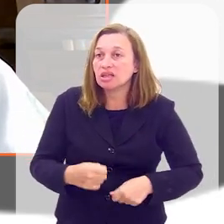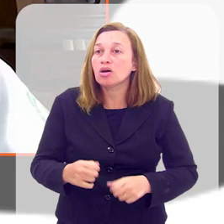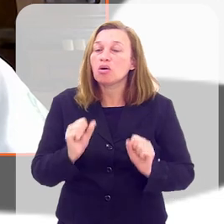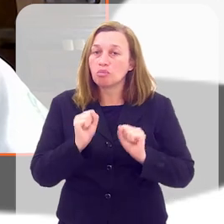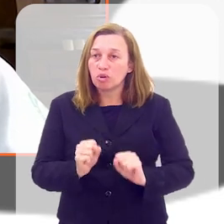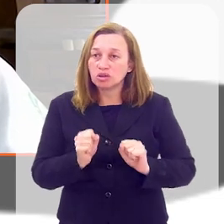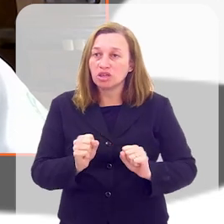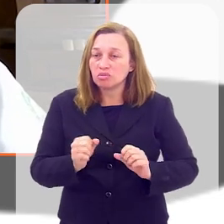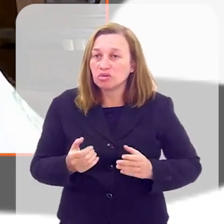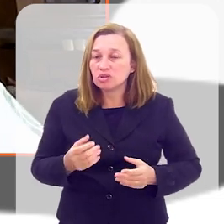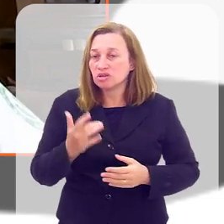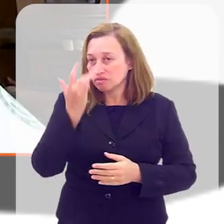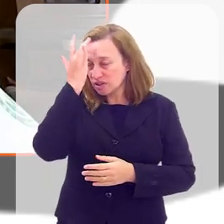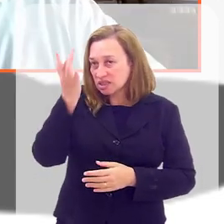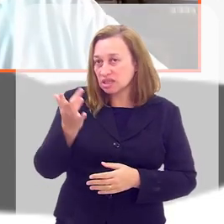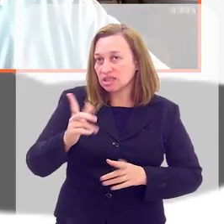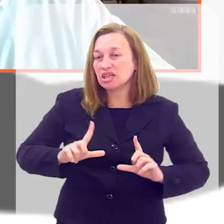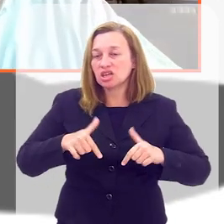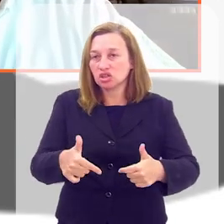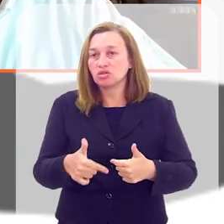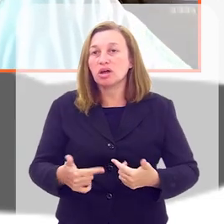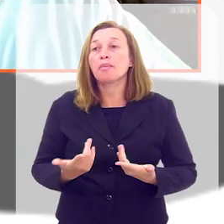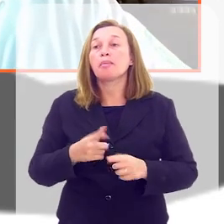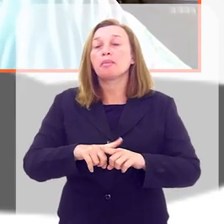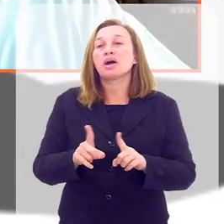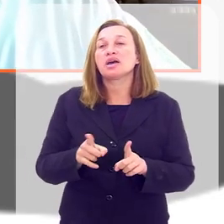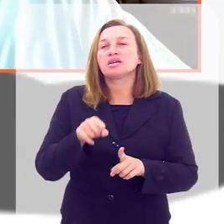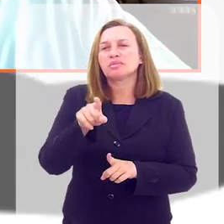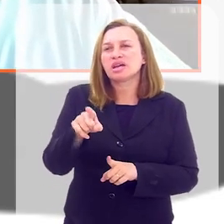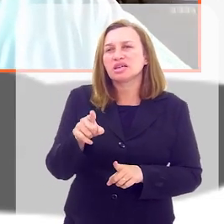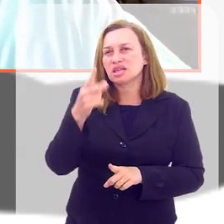a gente pode atender com facilidade